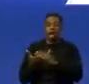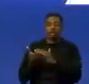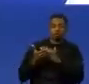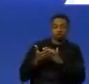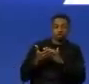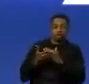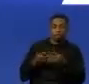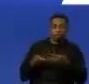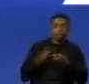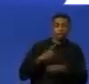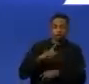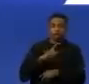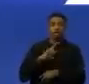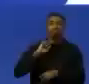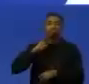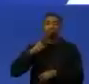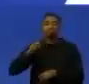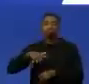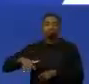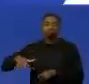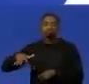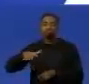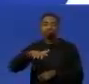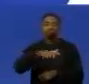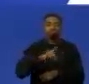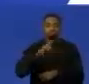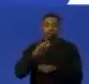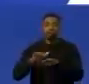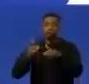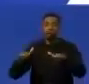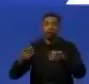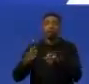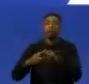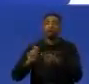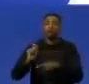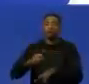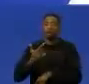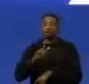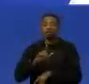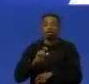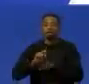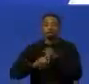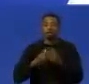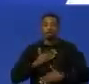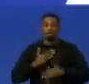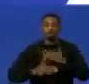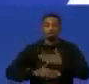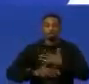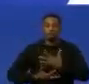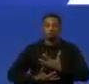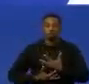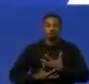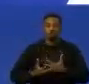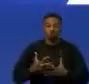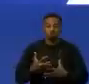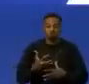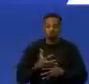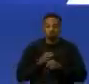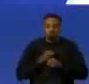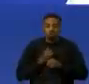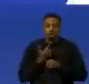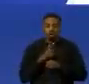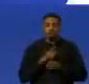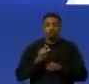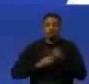Porque eles conseguem acumular metais pesados. Aqui o exemplo que ele colocou foi o mercúrio. Só